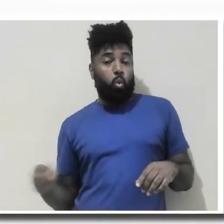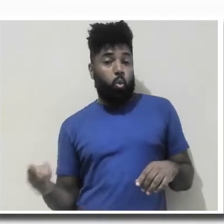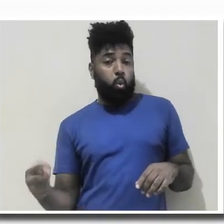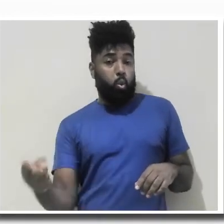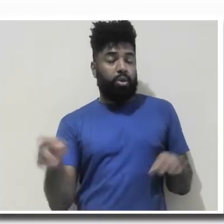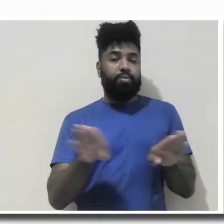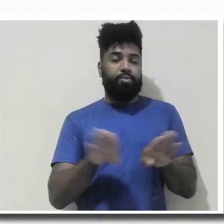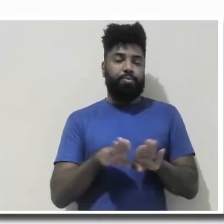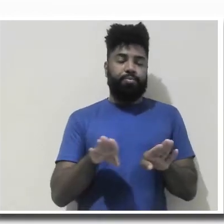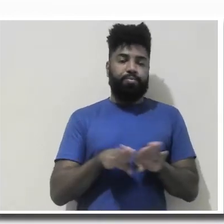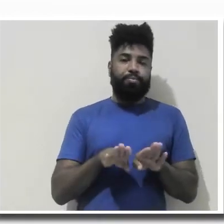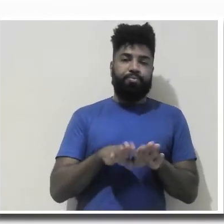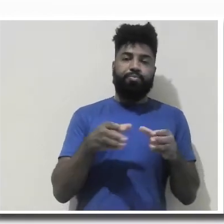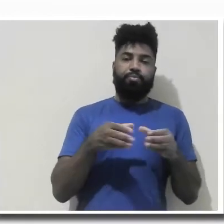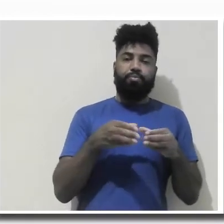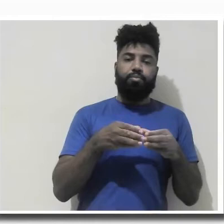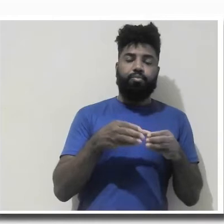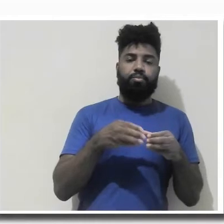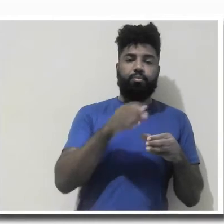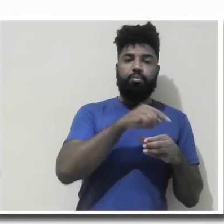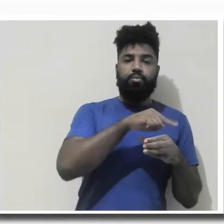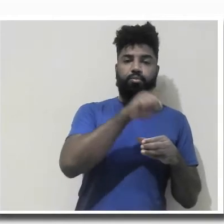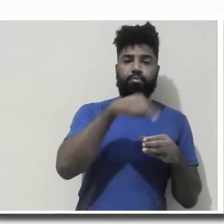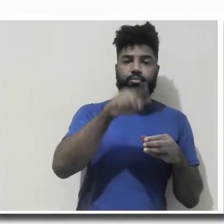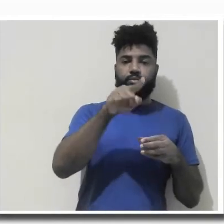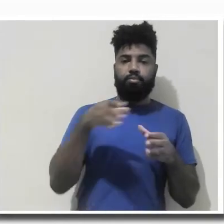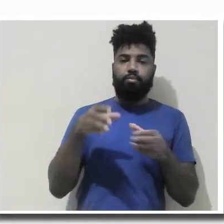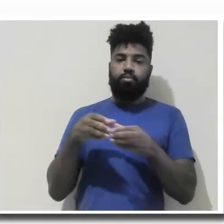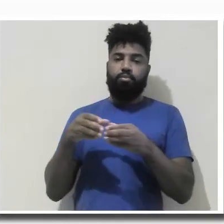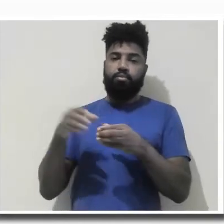conjuntos naturais, também conseguimos uma